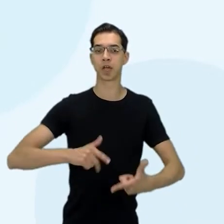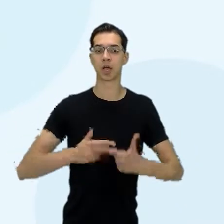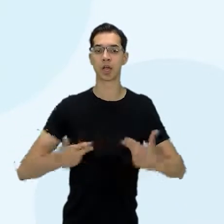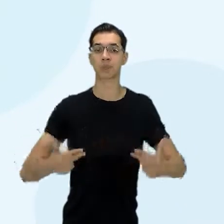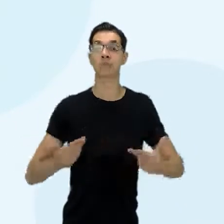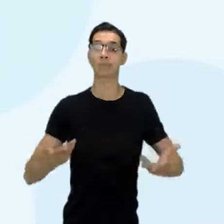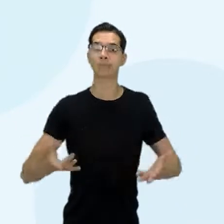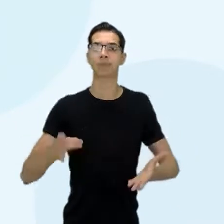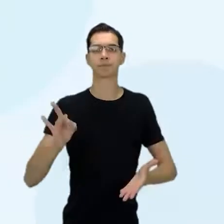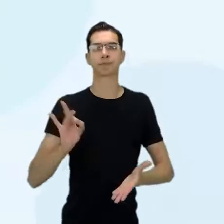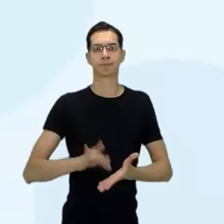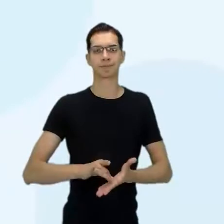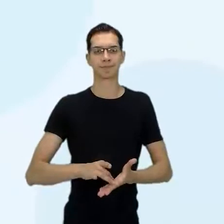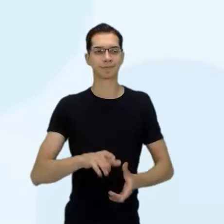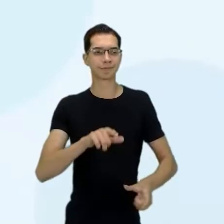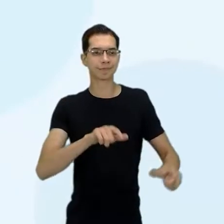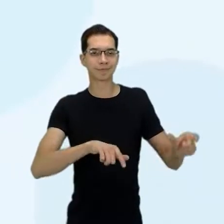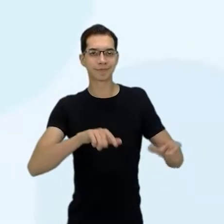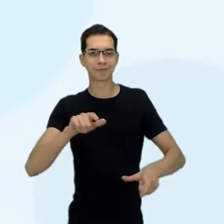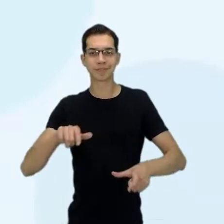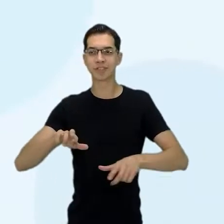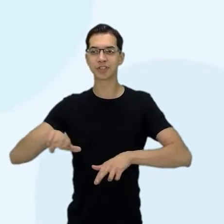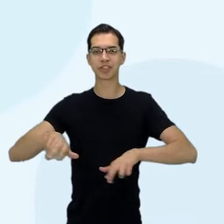em várias figuras, mas a que se